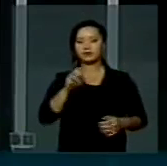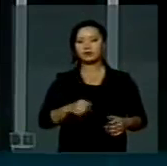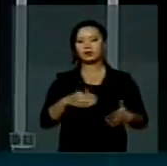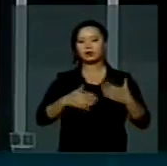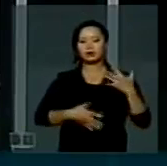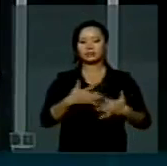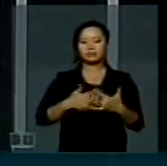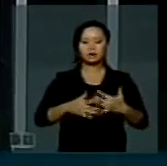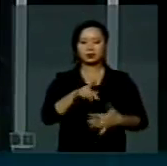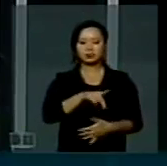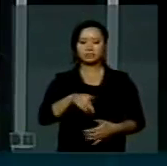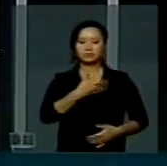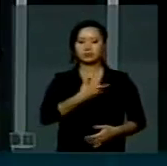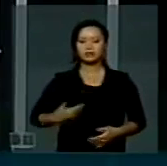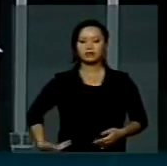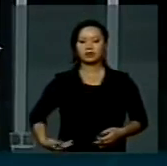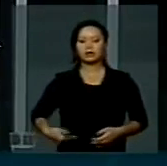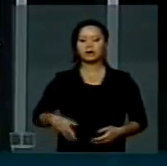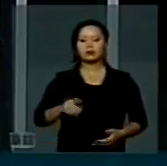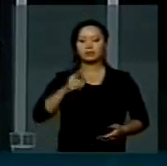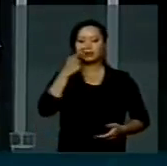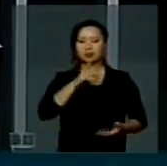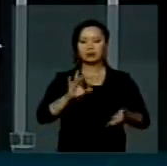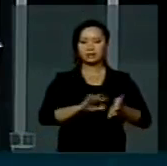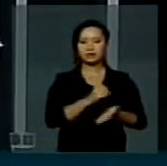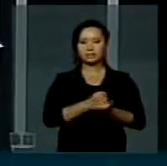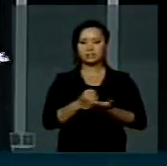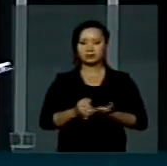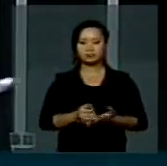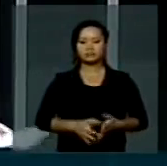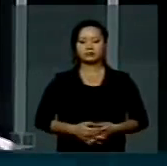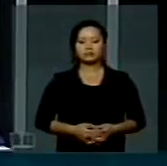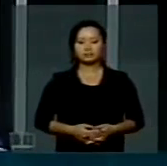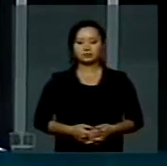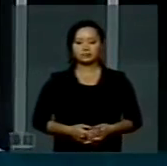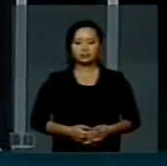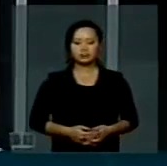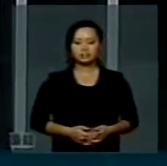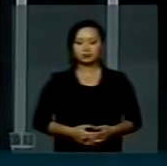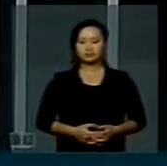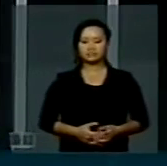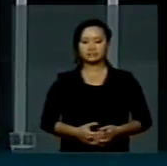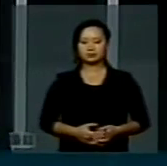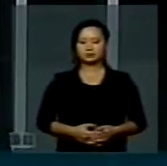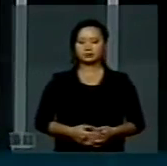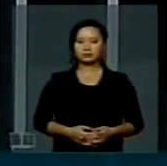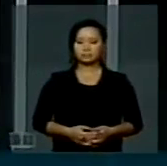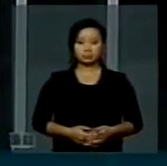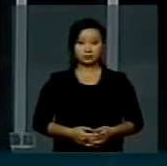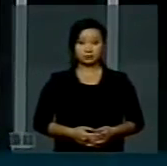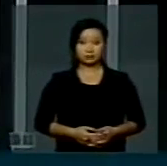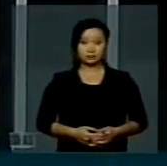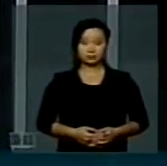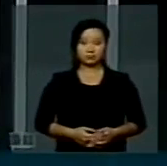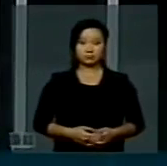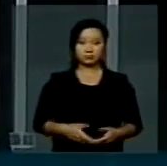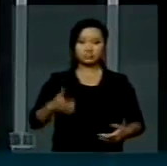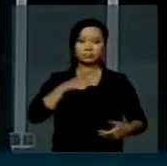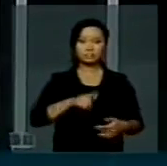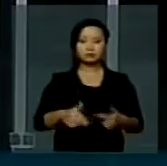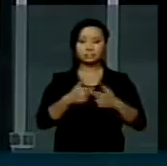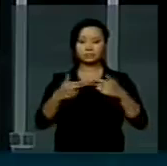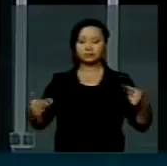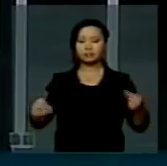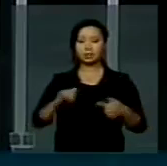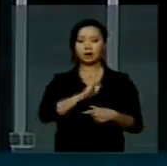assinado e que a transferência financeira fosse realizada. Outra questão importante, no sentido de viabilizar